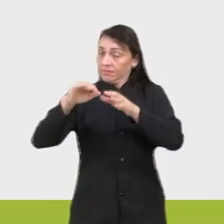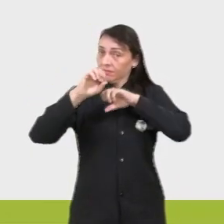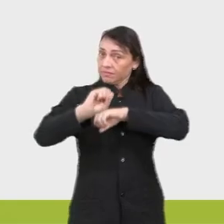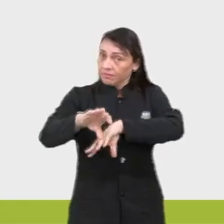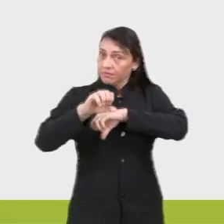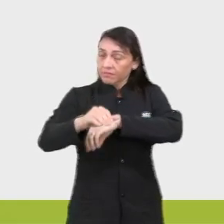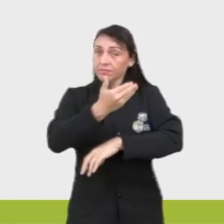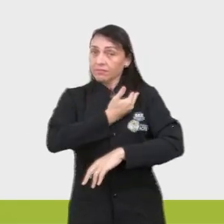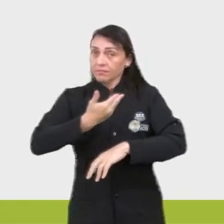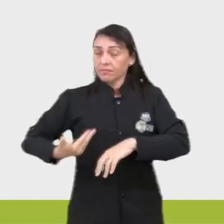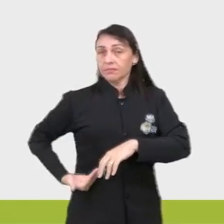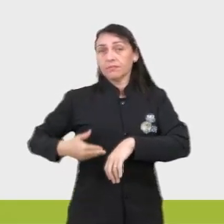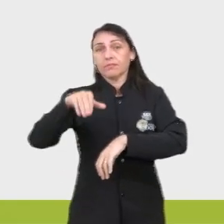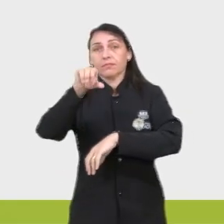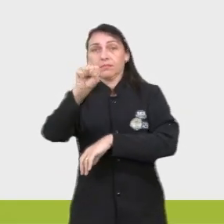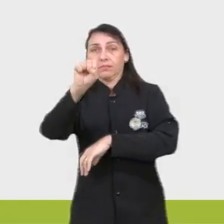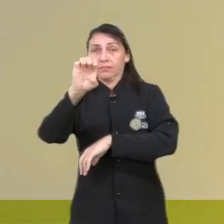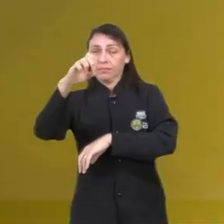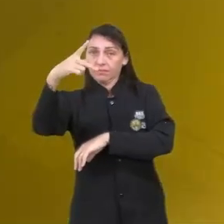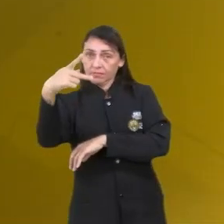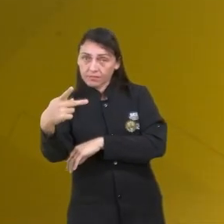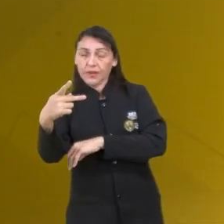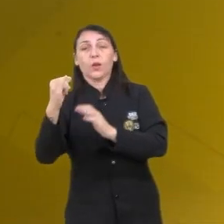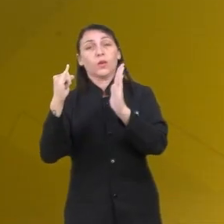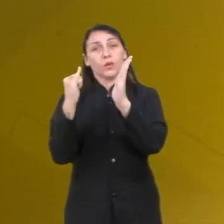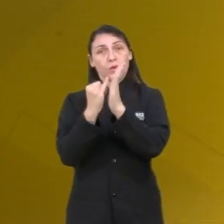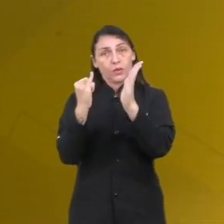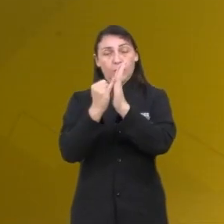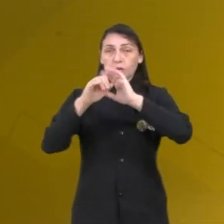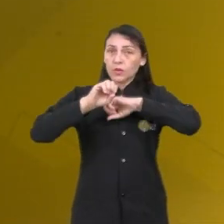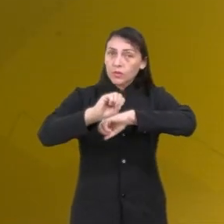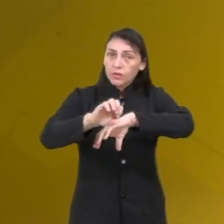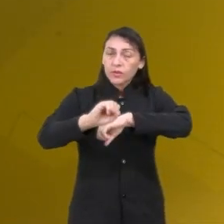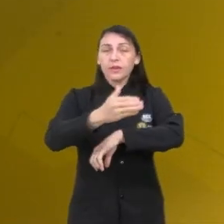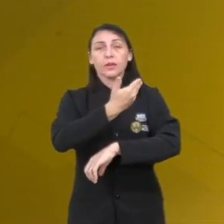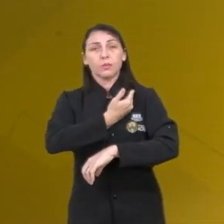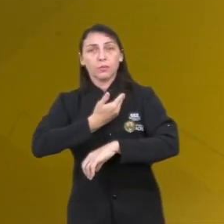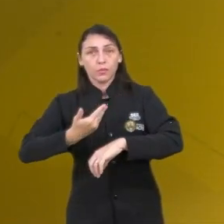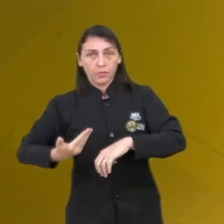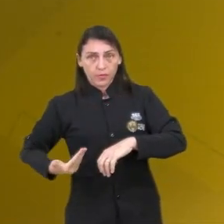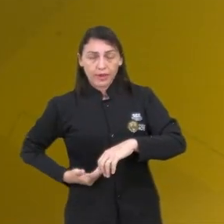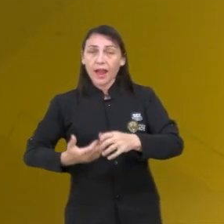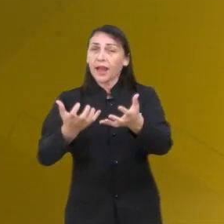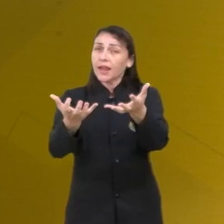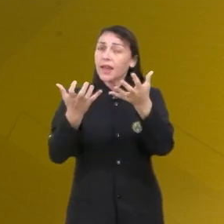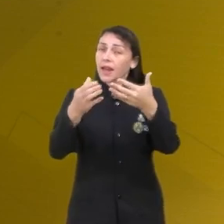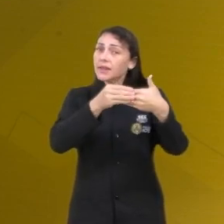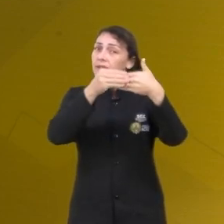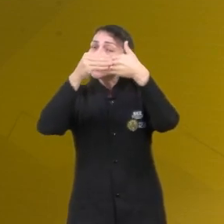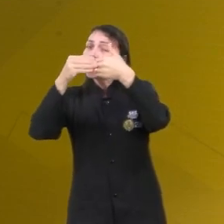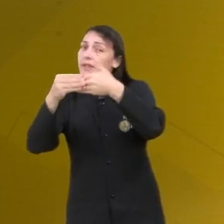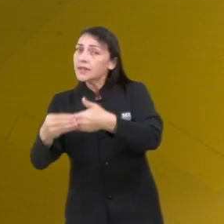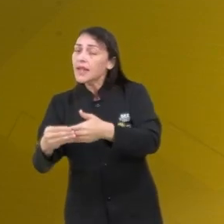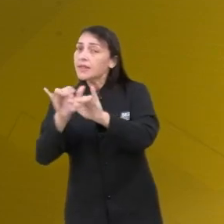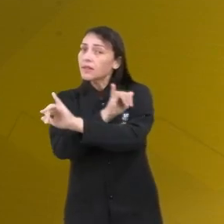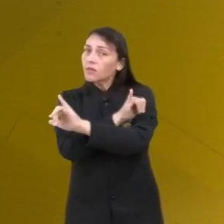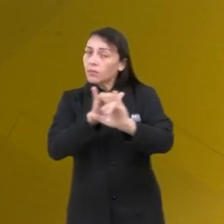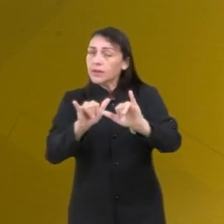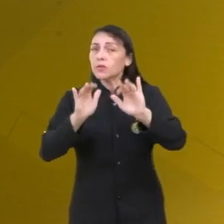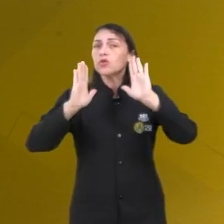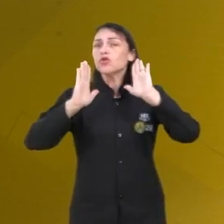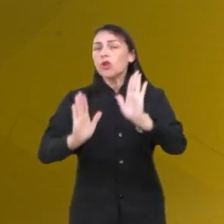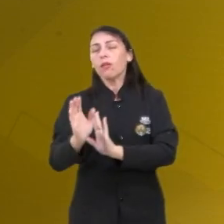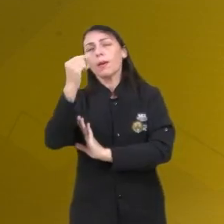CEP. Ou seja, é uma secretaria, é uma instituição de educação pública que está querendo trazer essa mensagem. Então, já faço